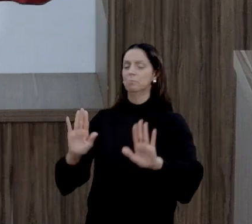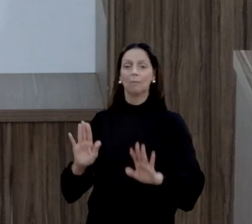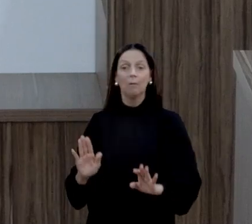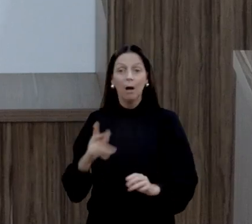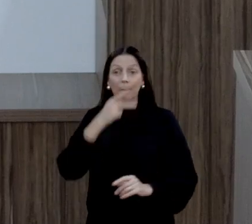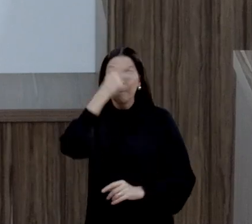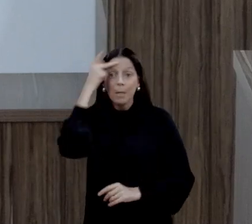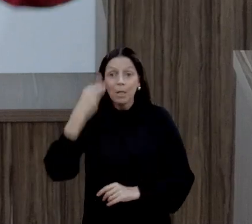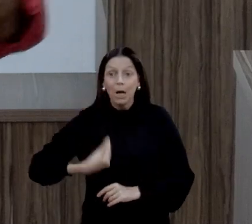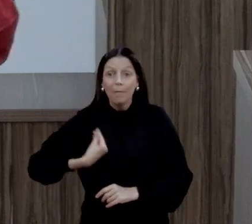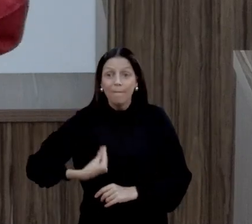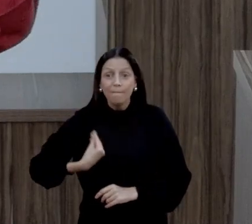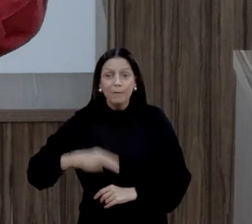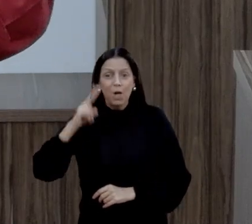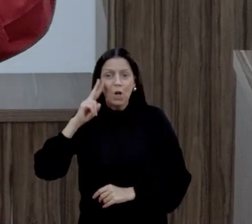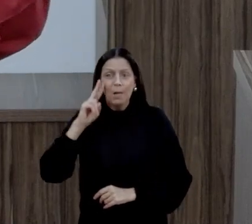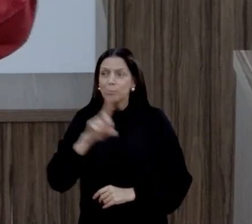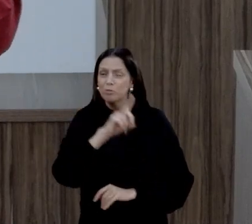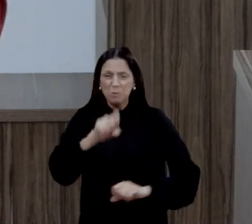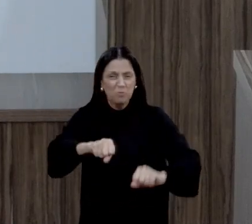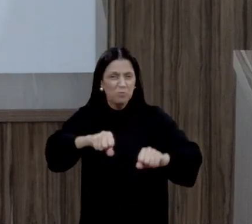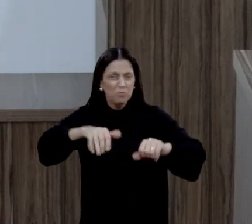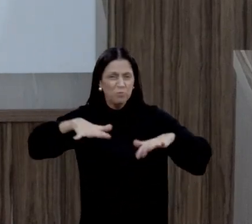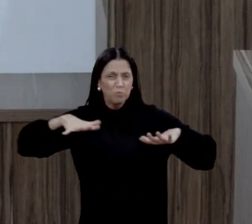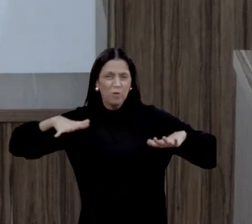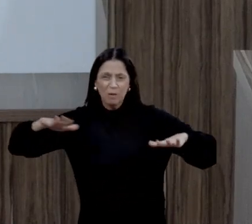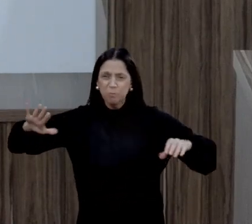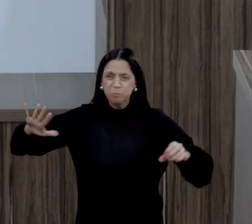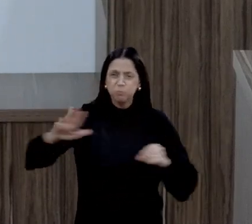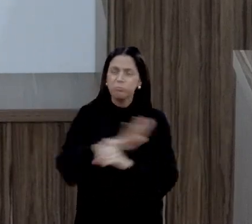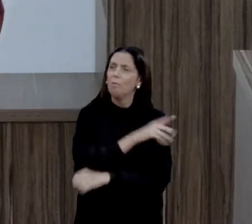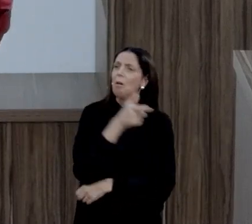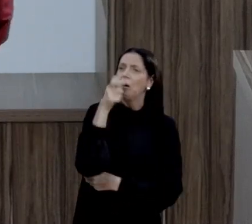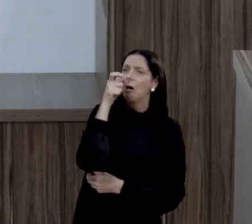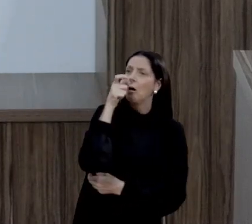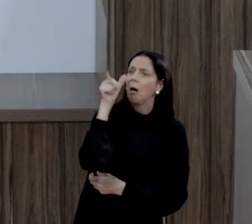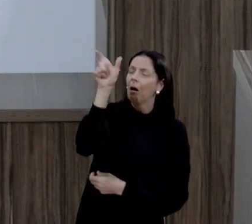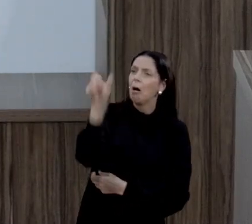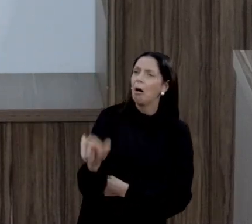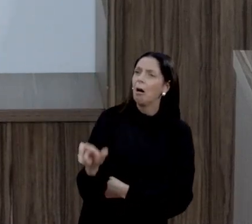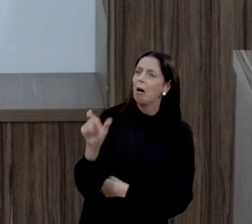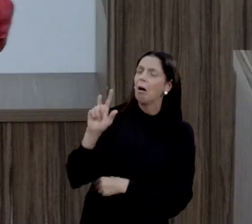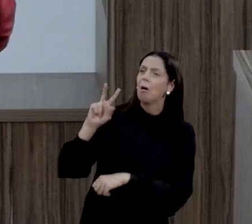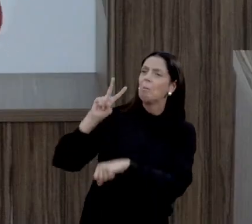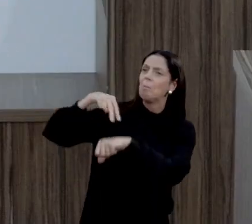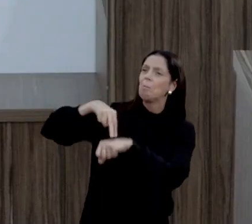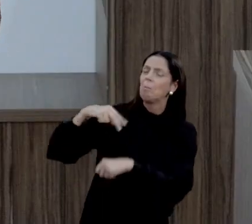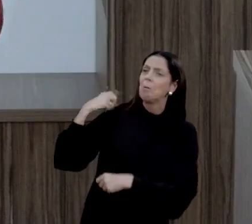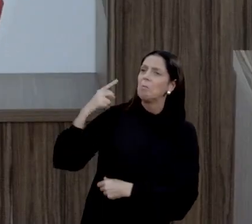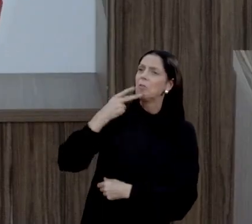lá, né, estava cheio lá, a Sociedade Serrinha ouviu isso do deputado, que falou que não precisaria de projeto.